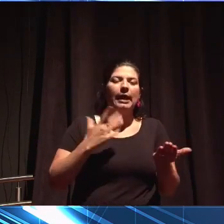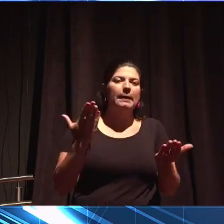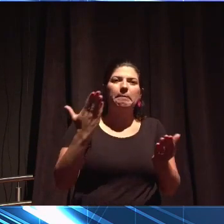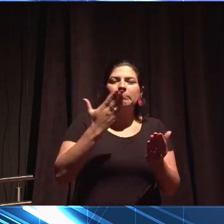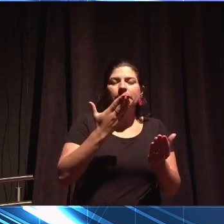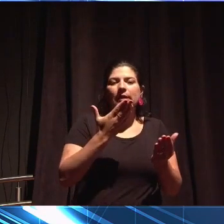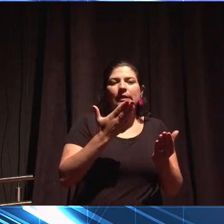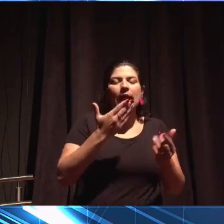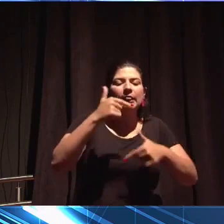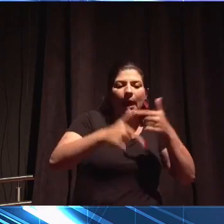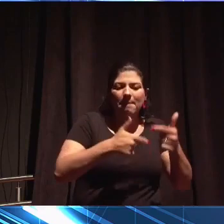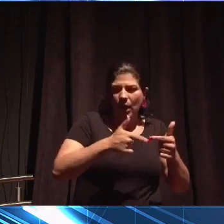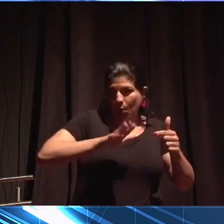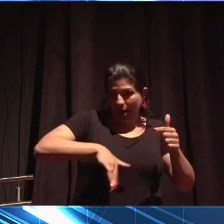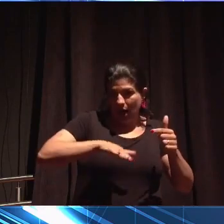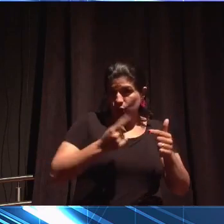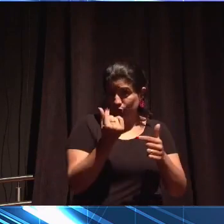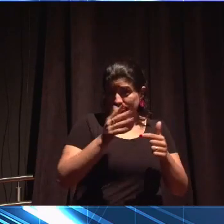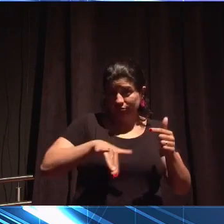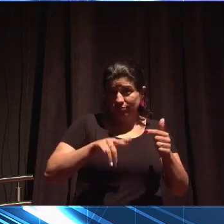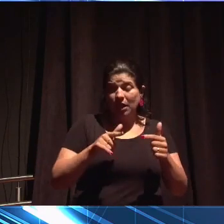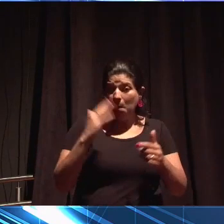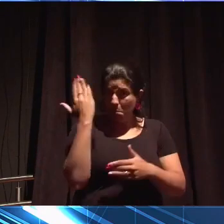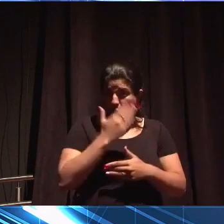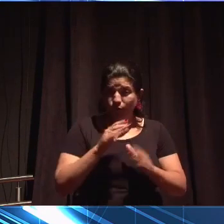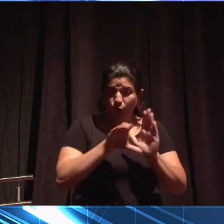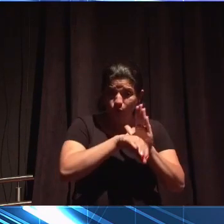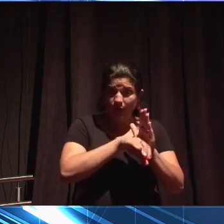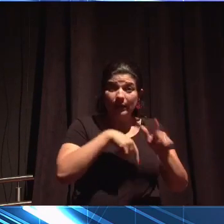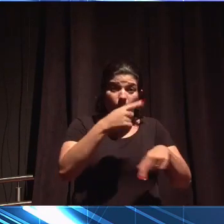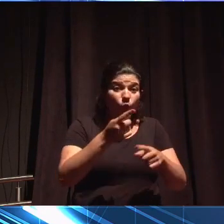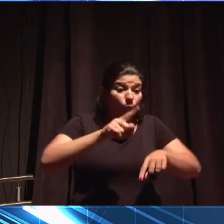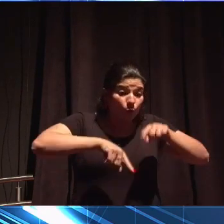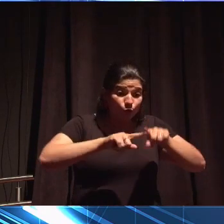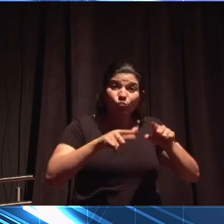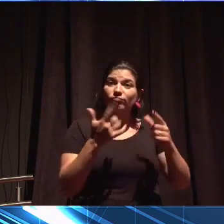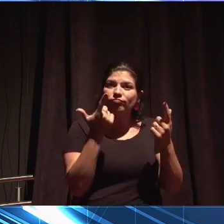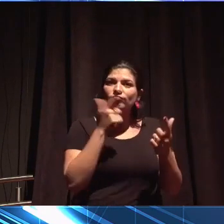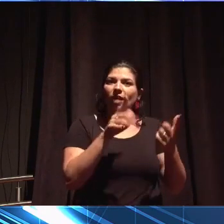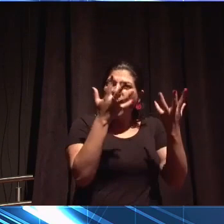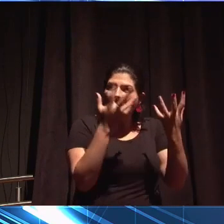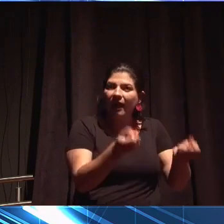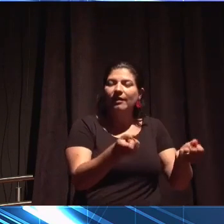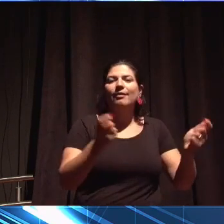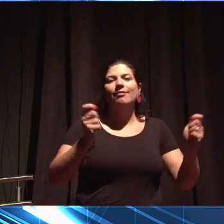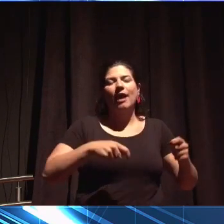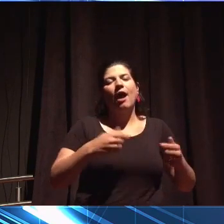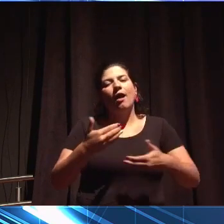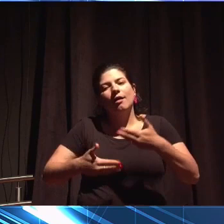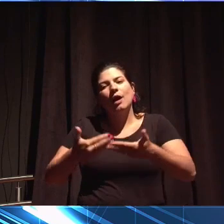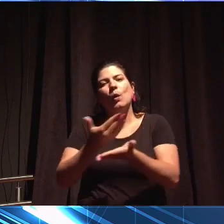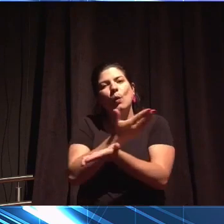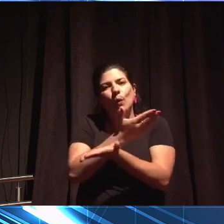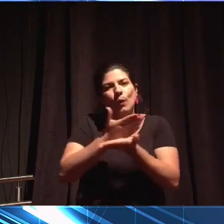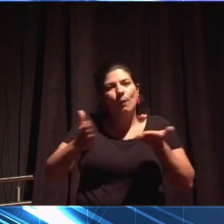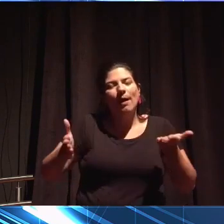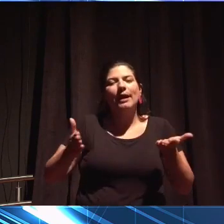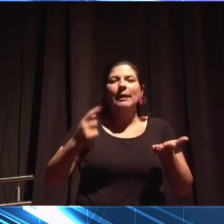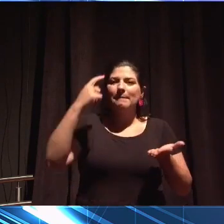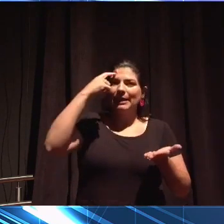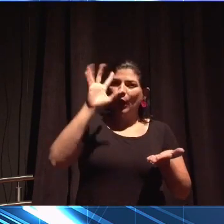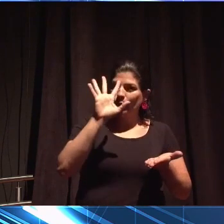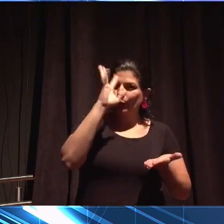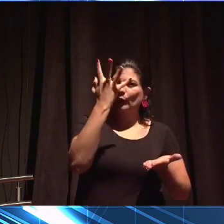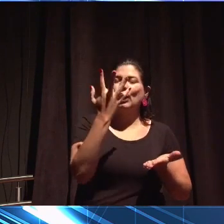pouco mais baratas, provar esse conceito, e quando for um produto viável, que tenha aderência, aí sim a gente passa para um desenho de